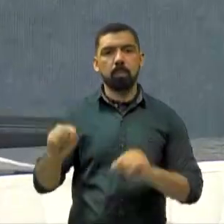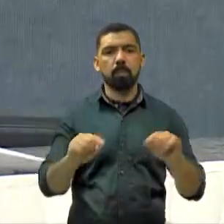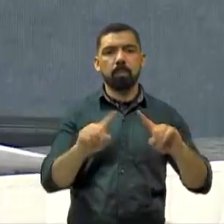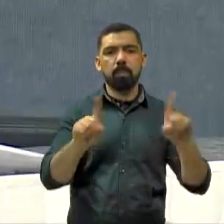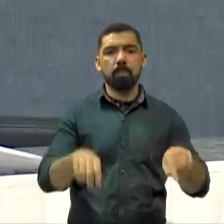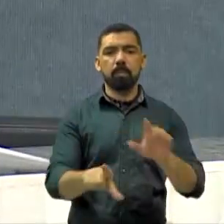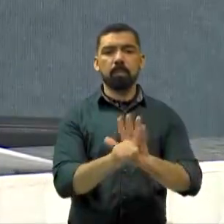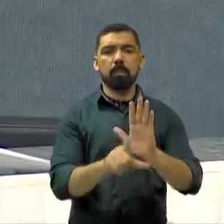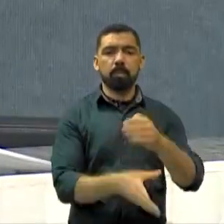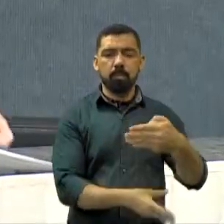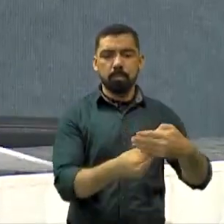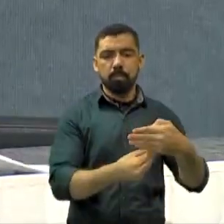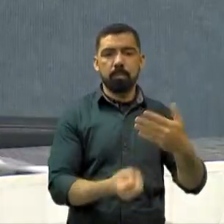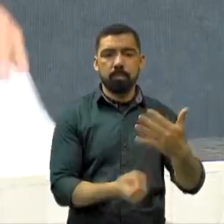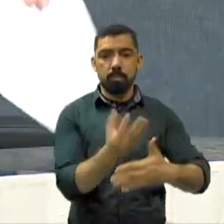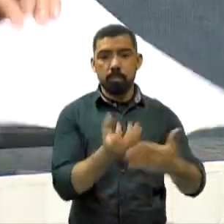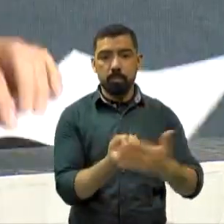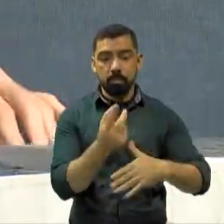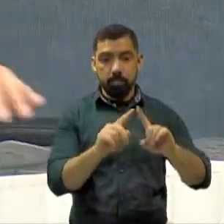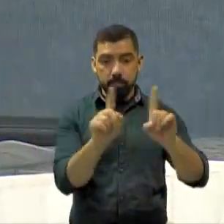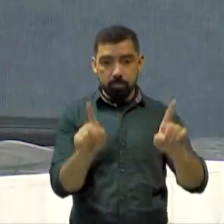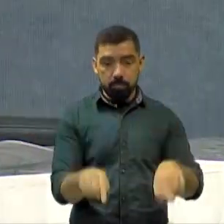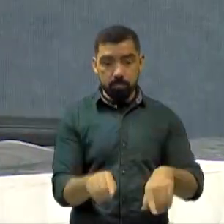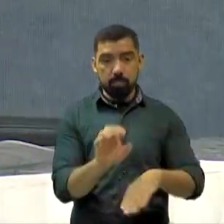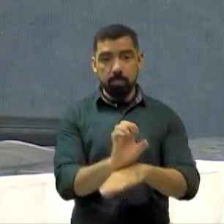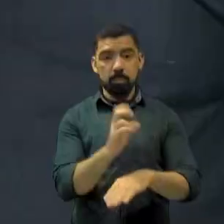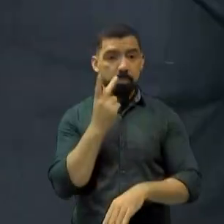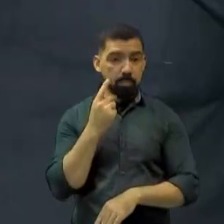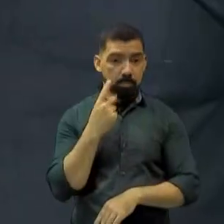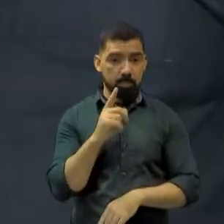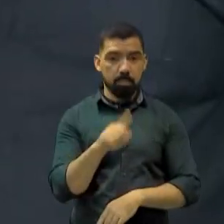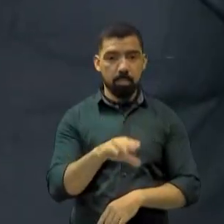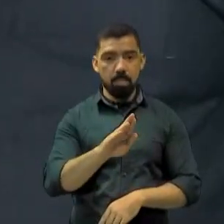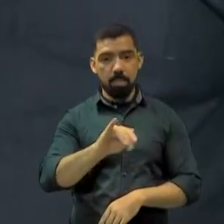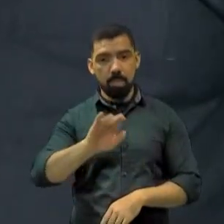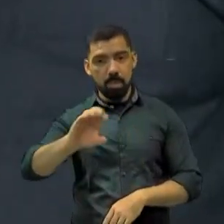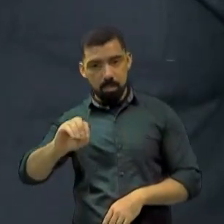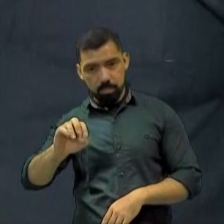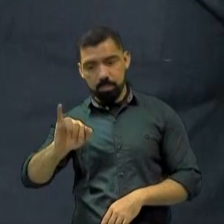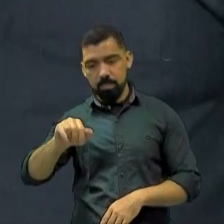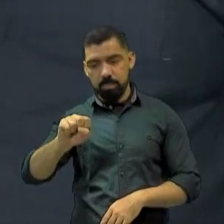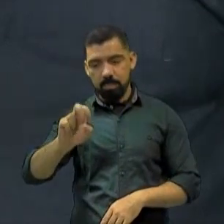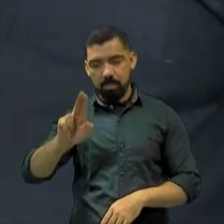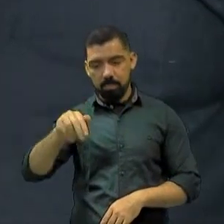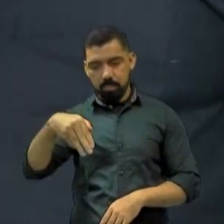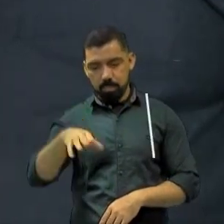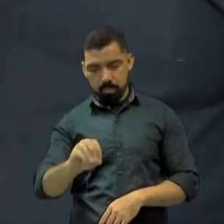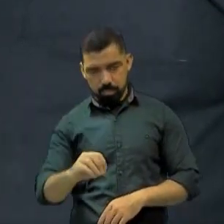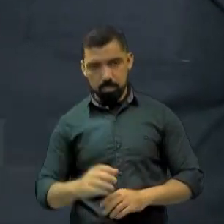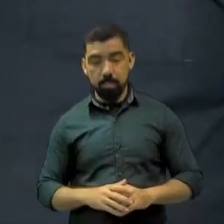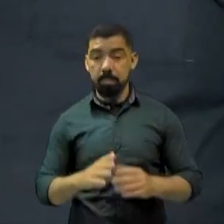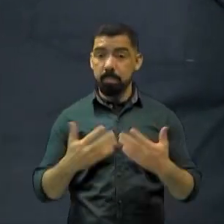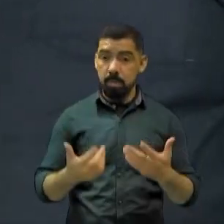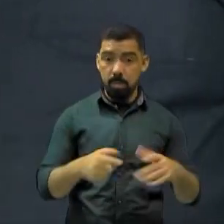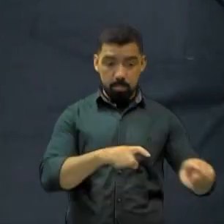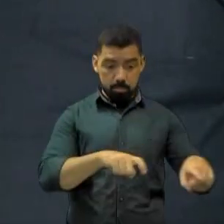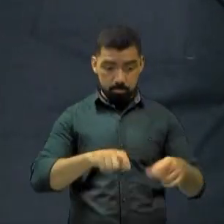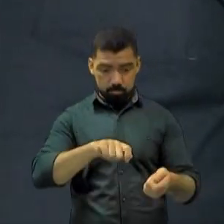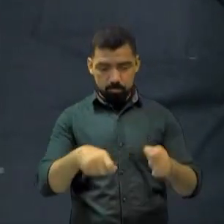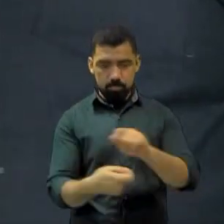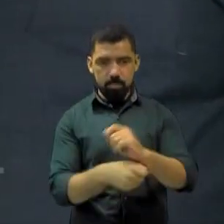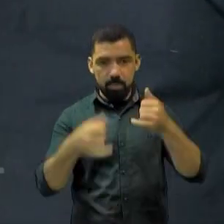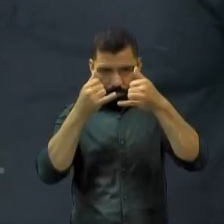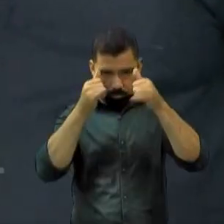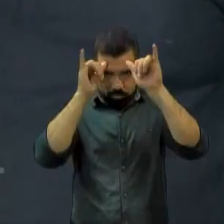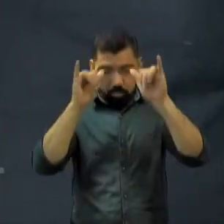lei a criação do Programa Cearense de Bioinsumos. A adequação da produção da agricultura e da pecuária com